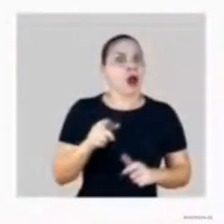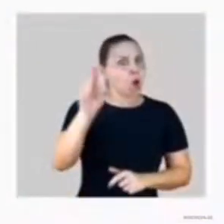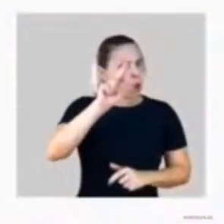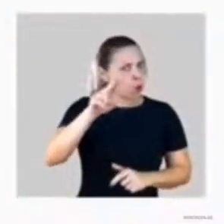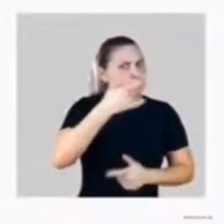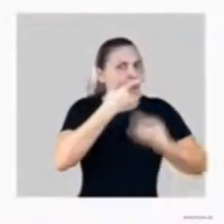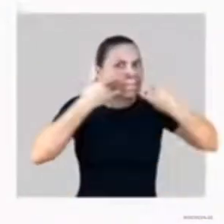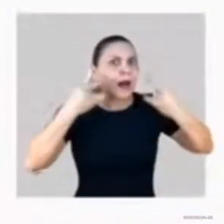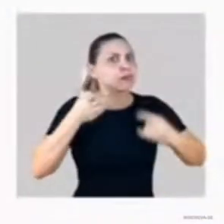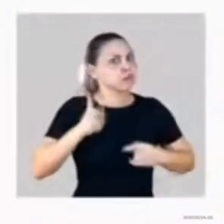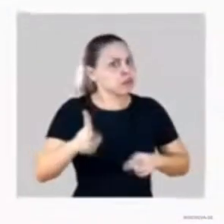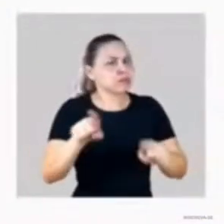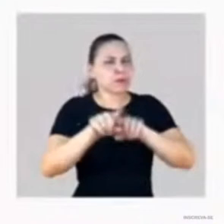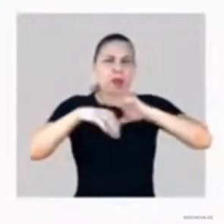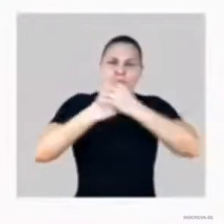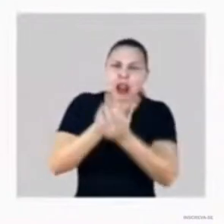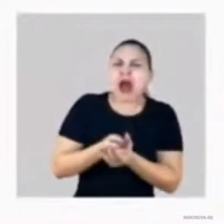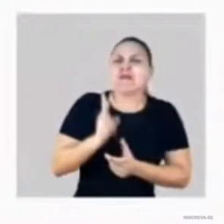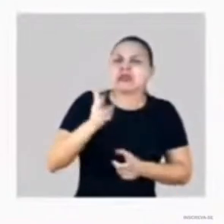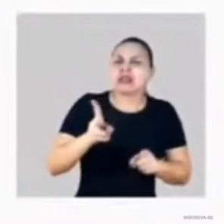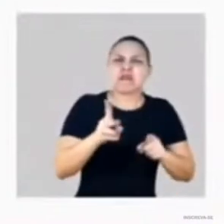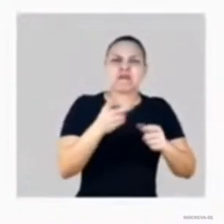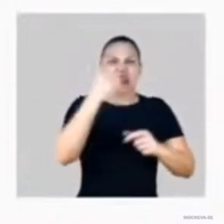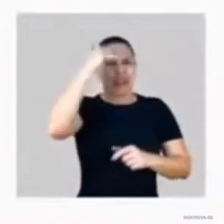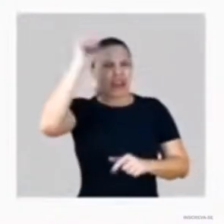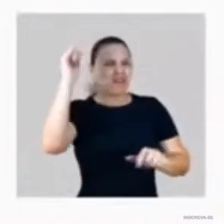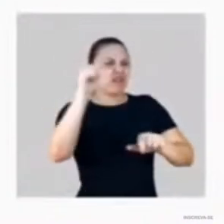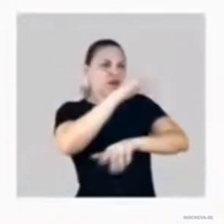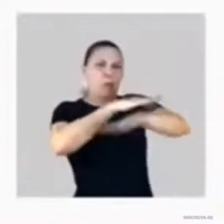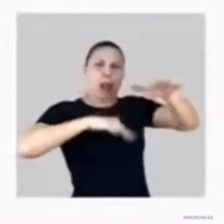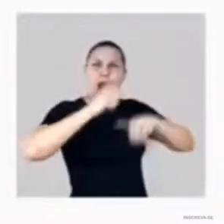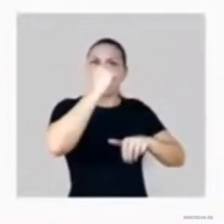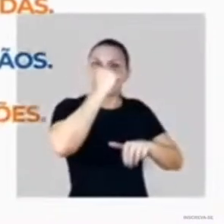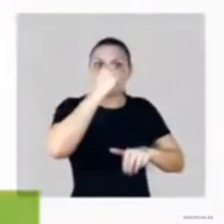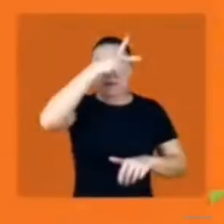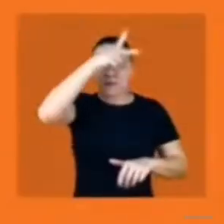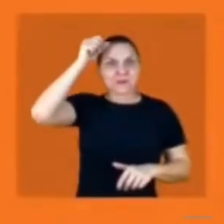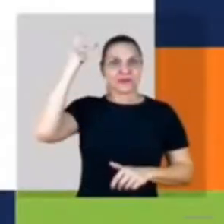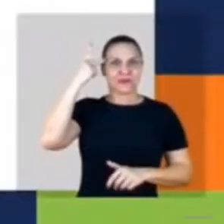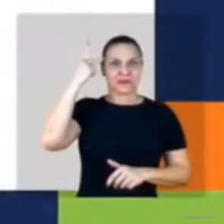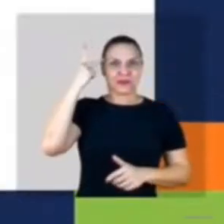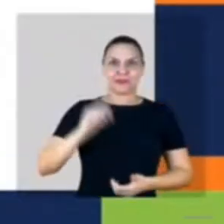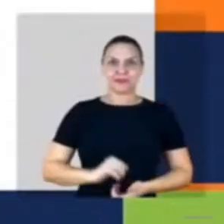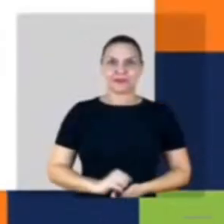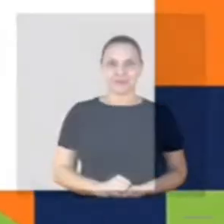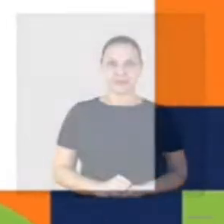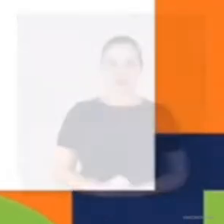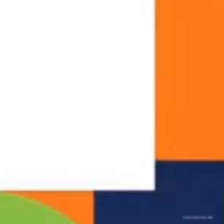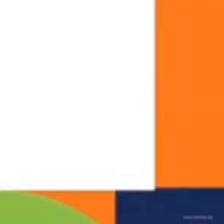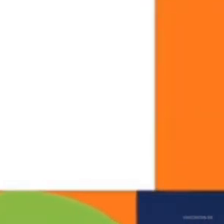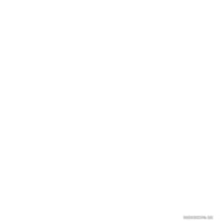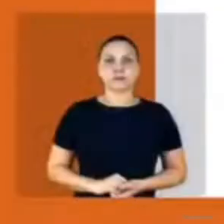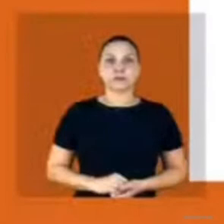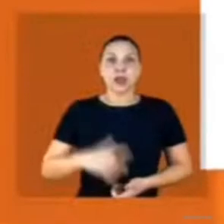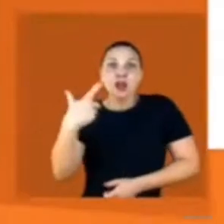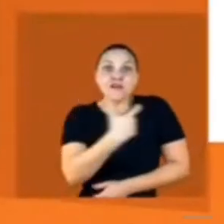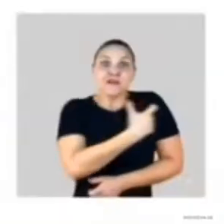use máscara sempre, lave sempre as mãos e evite aglomerações. Prefeitura de São